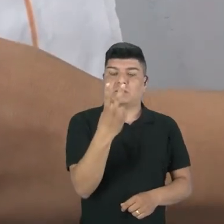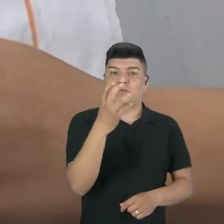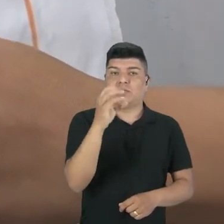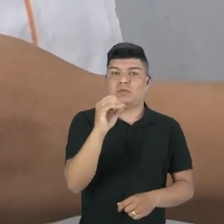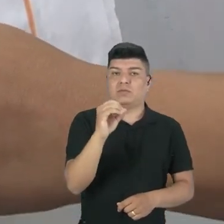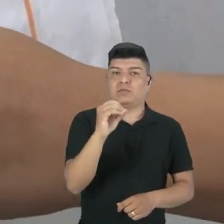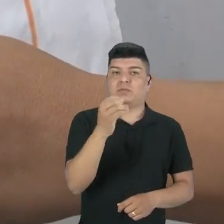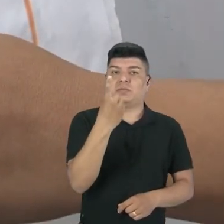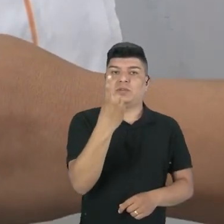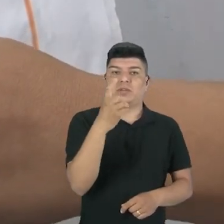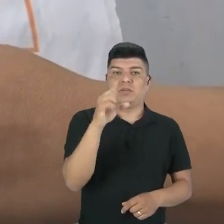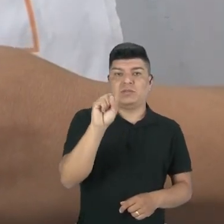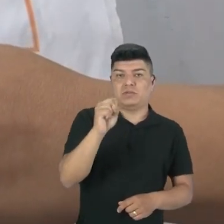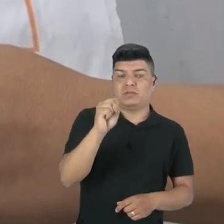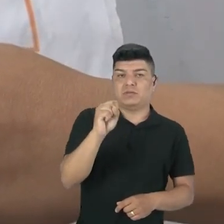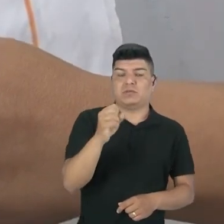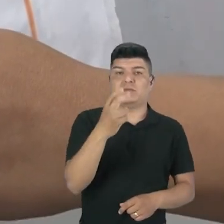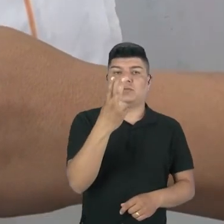2016,